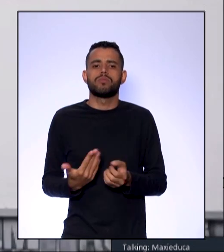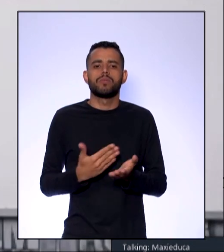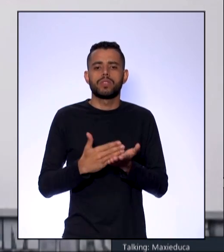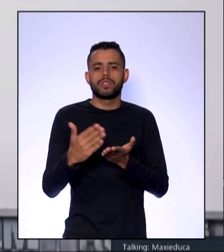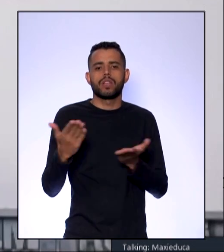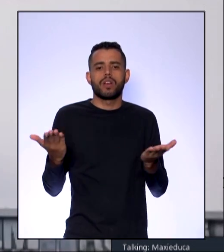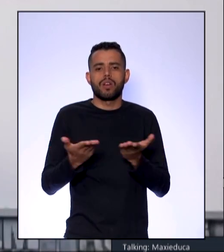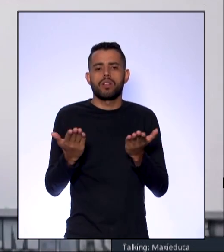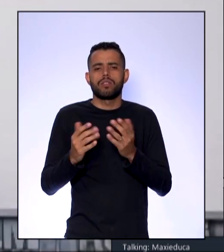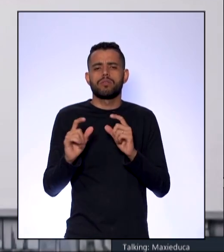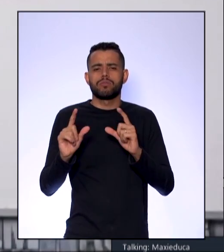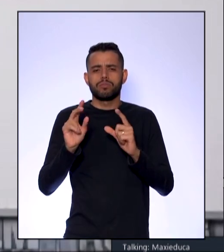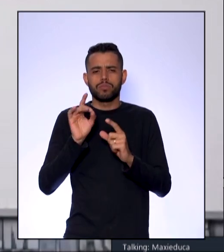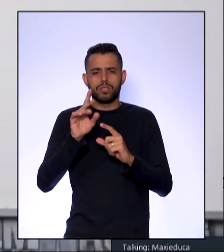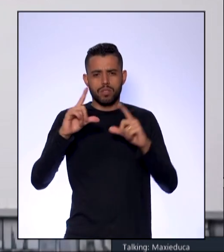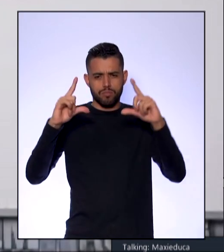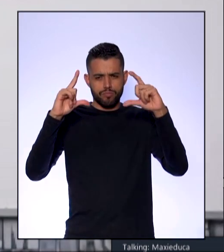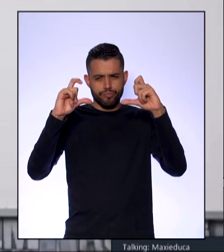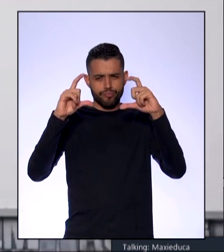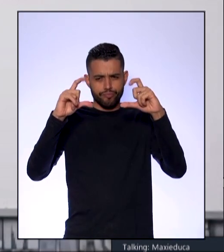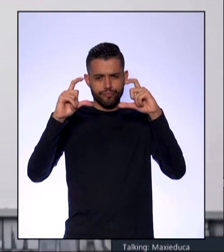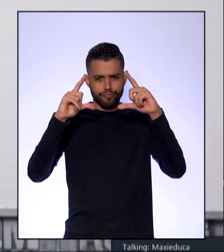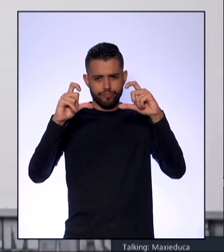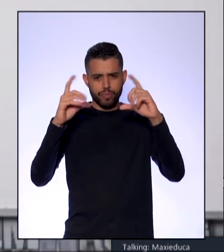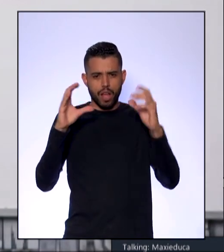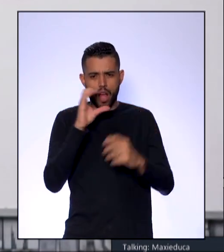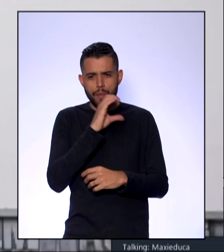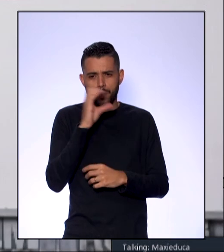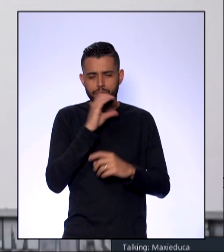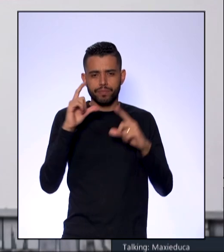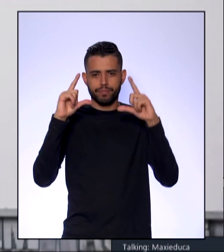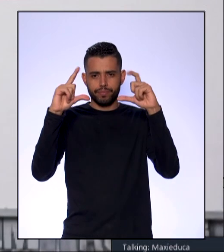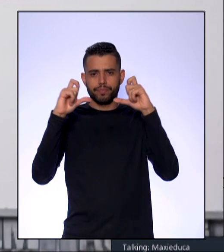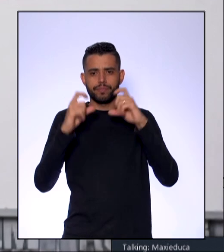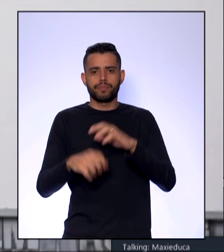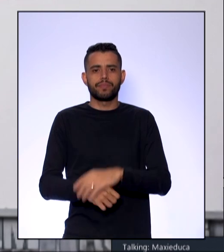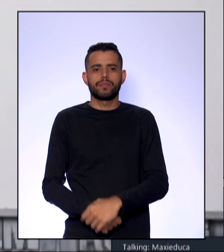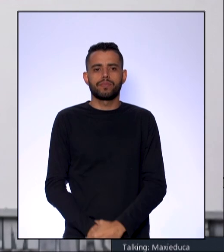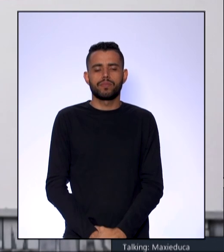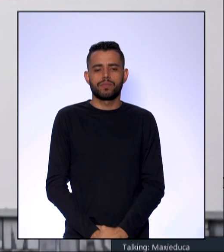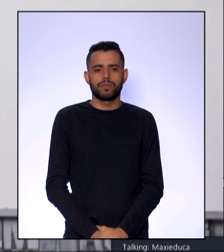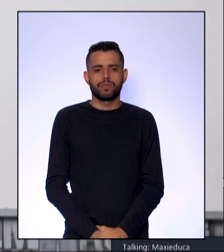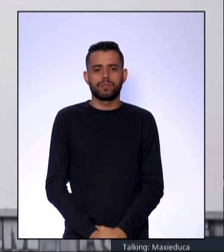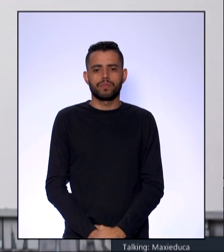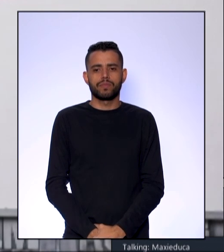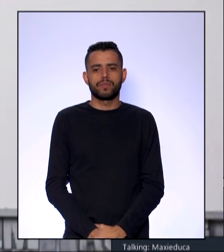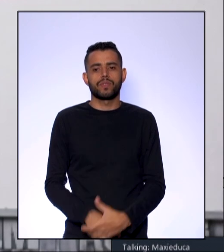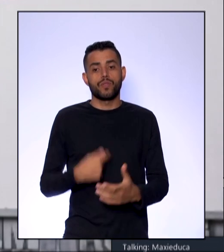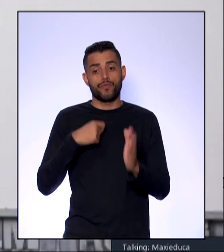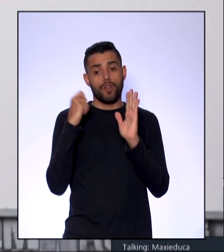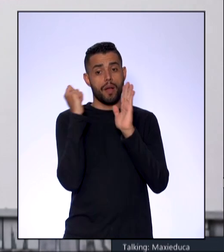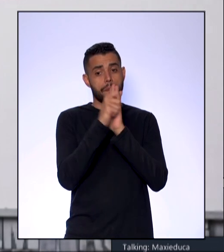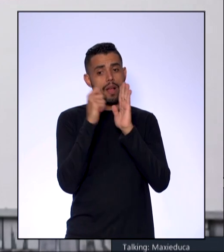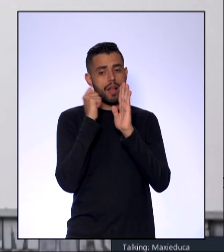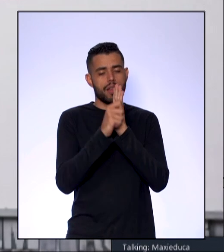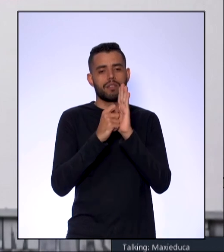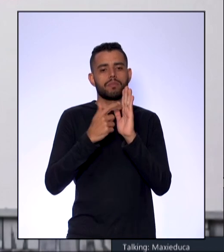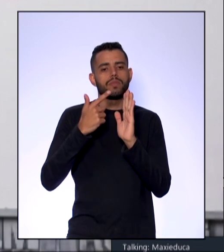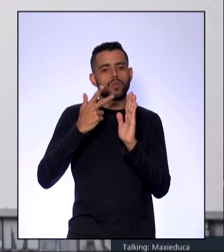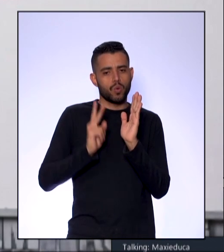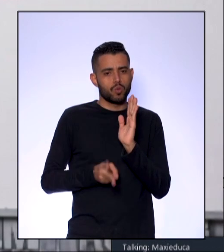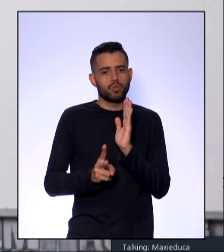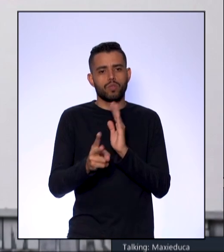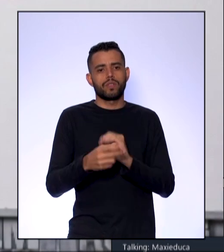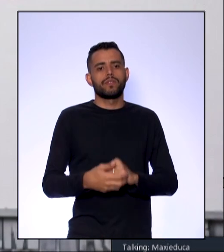sair da frente da lousa para você dar o printzinho, dá o print rapidinho, printou a tela, já estou apagando para a gente